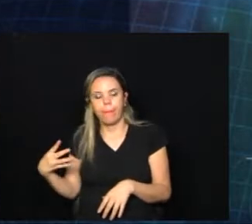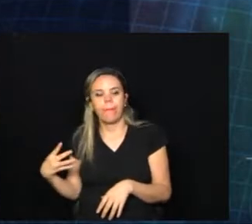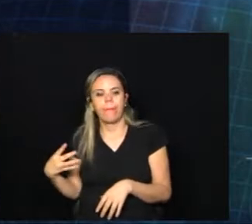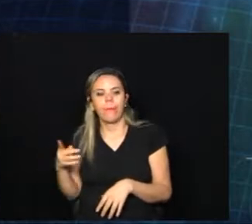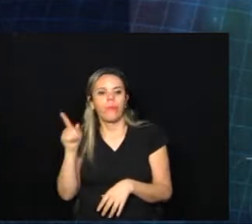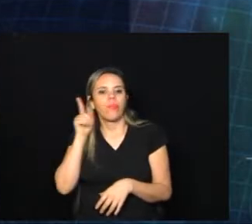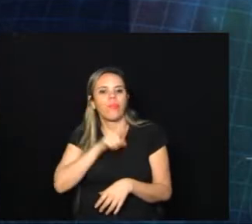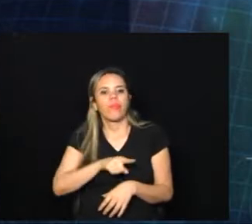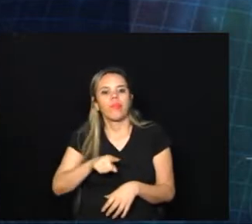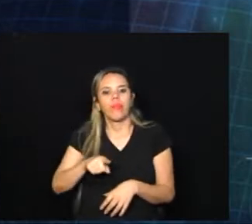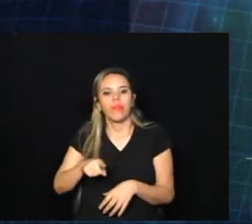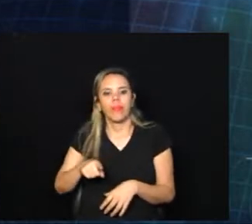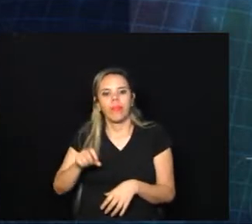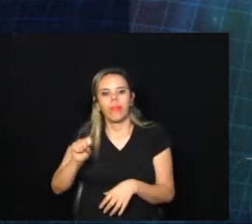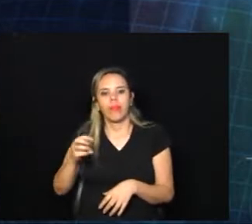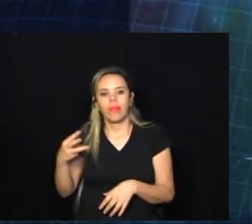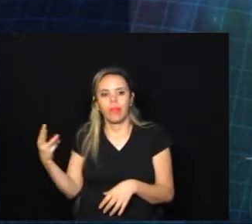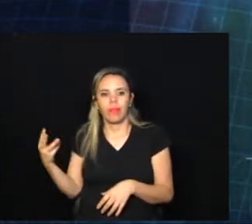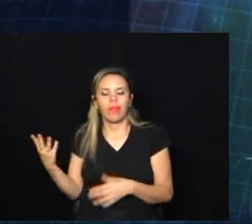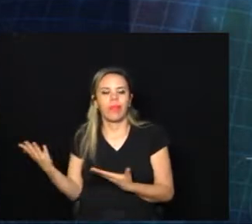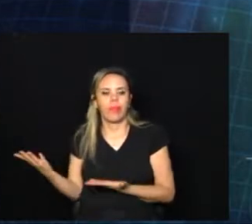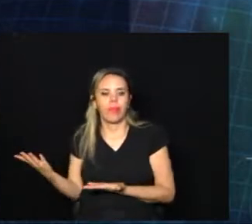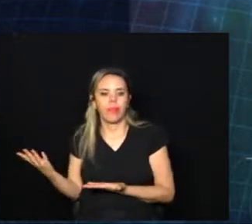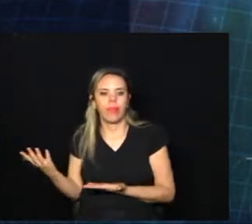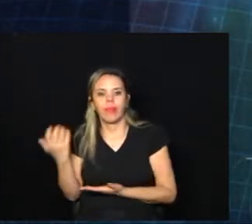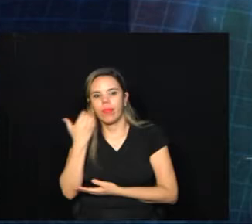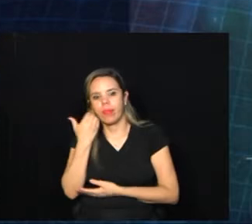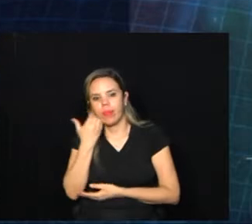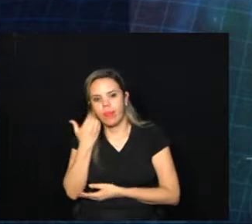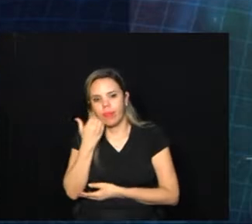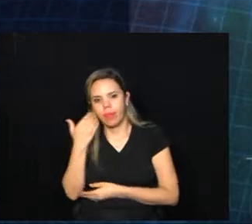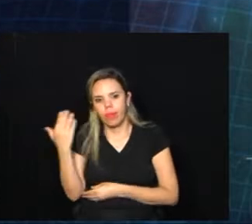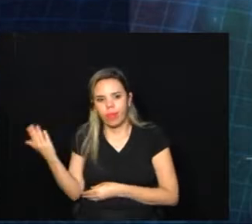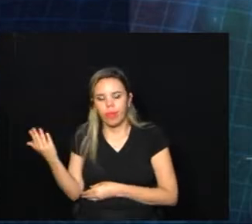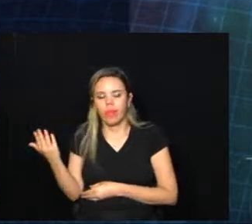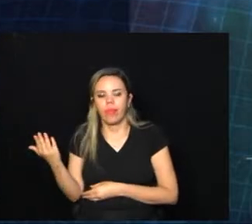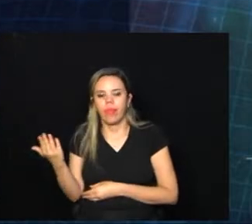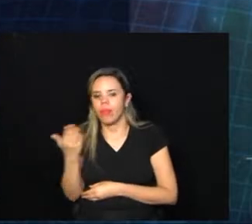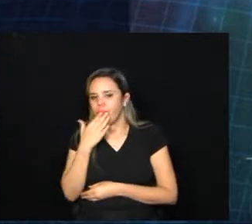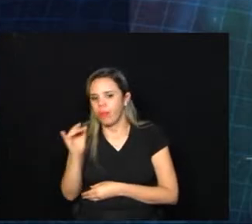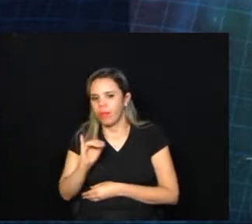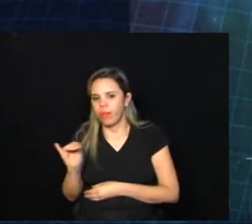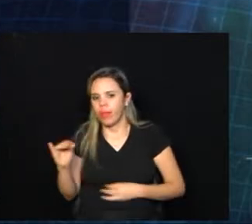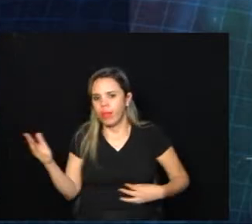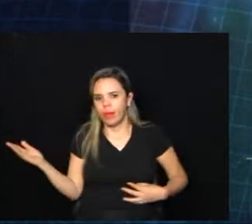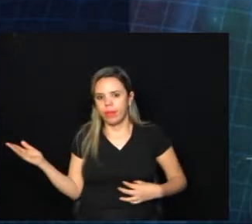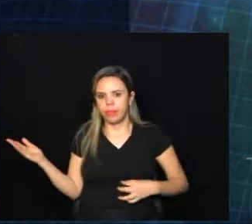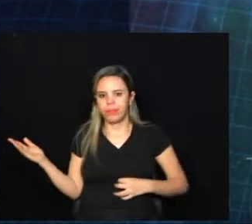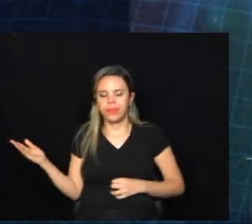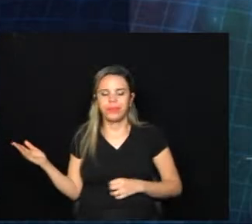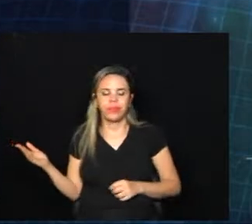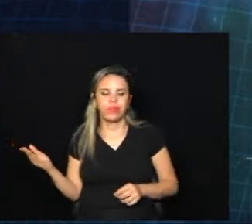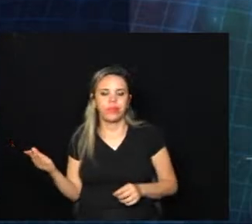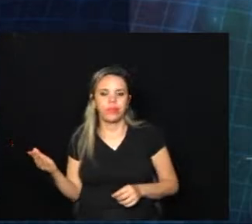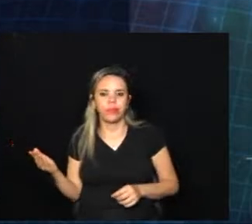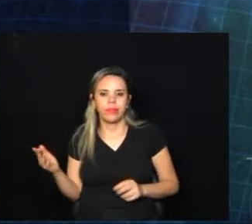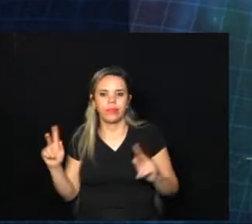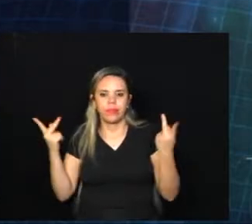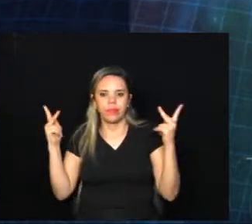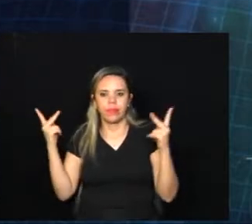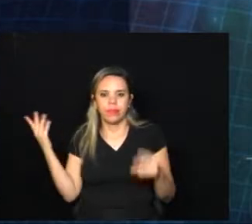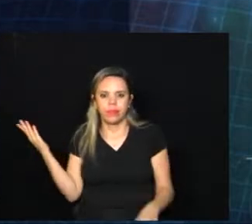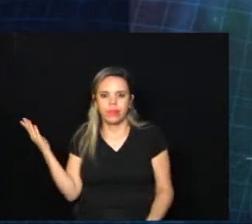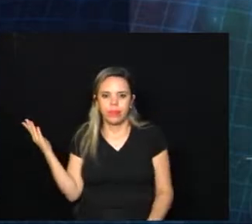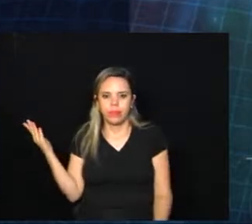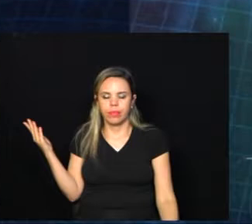974, Americana 833, Santa Bárbara do Oeste 809, Indaiatuba 784,